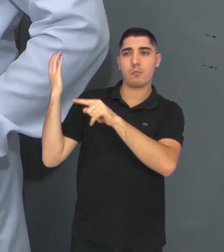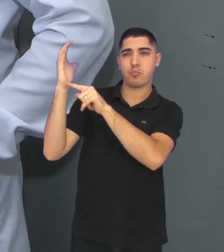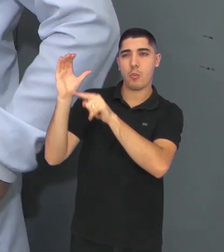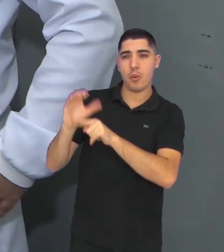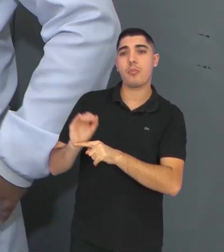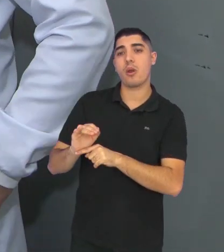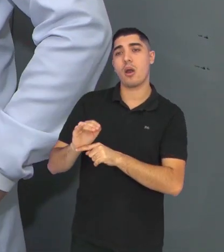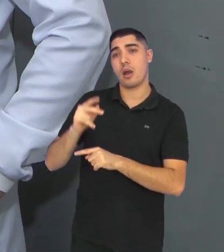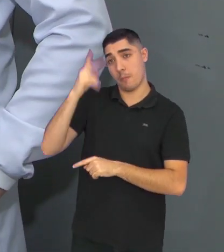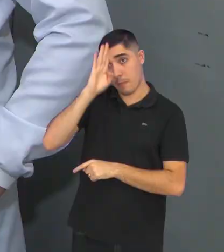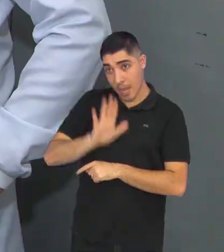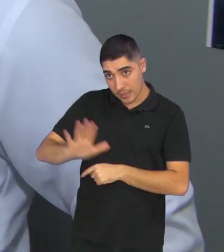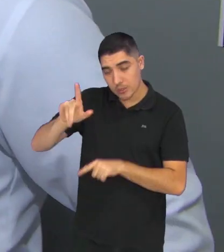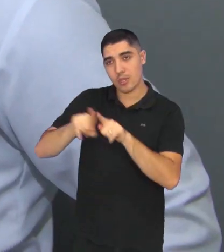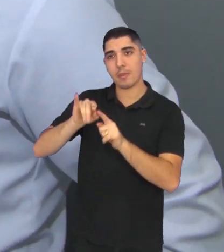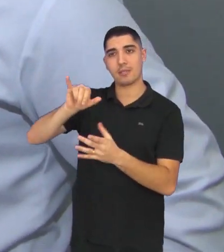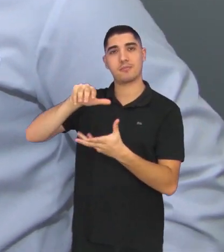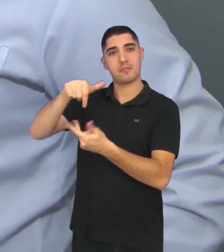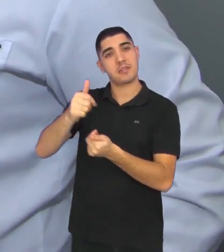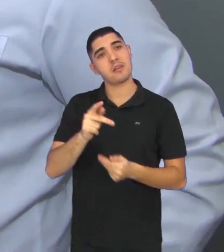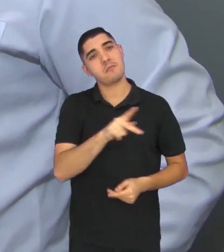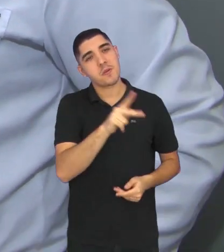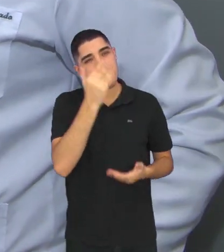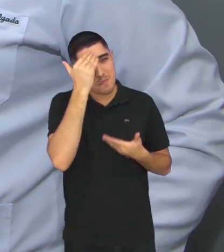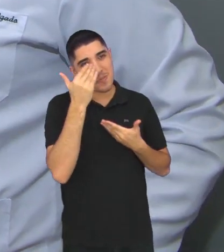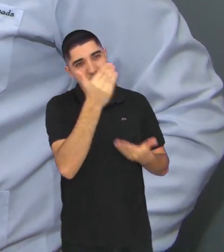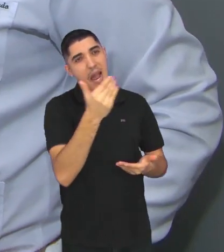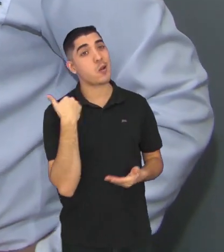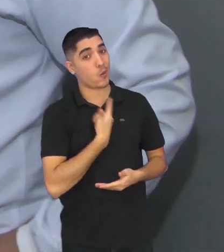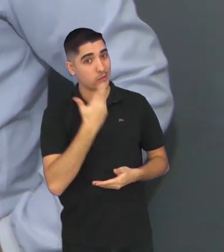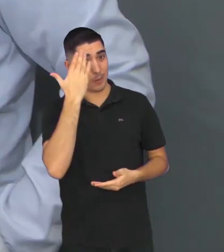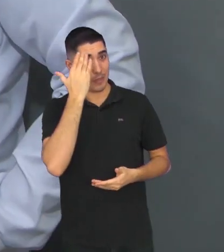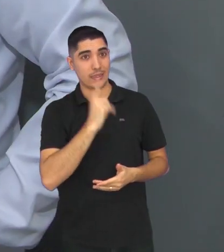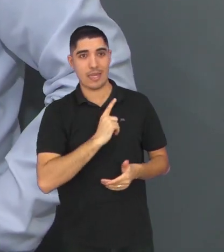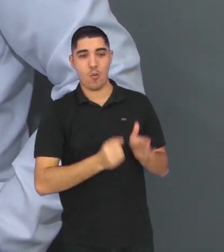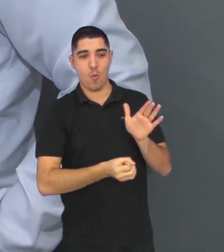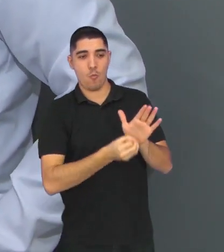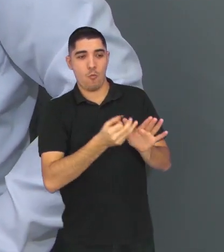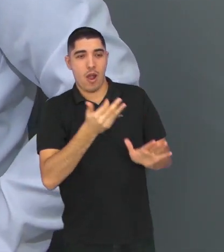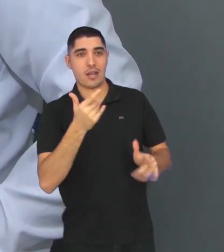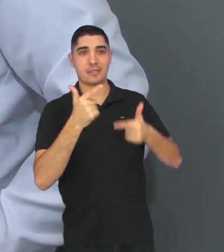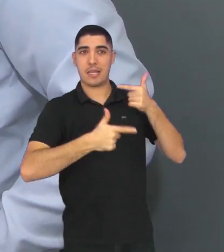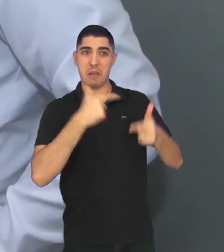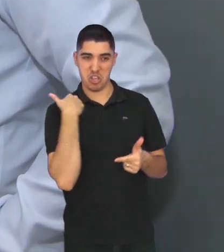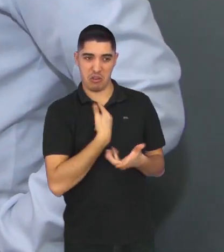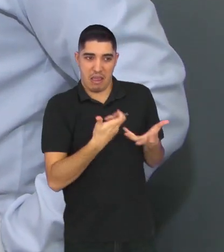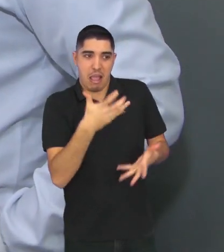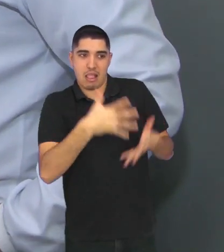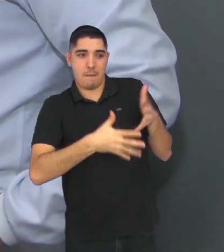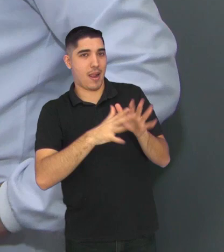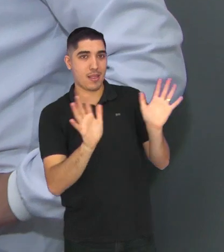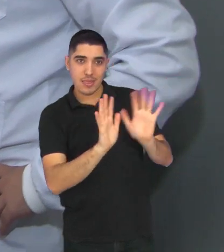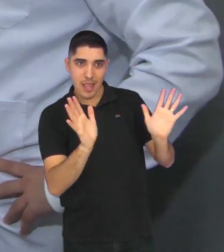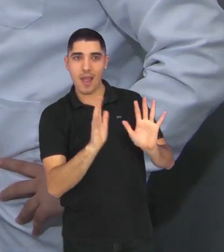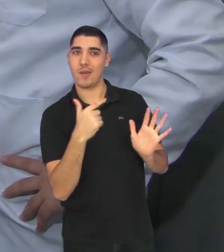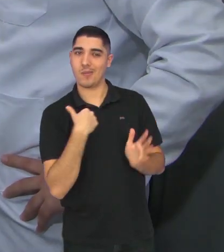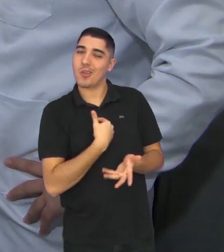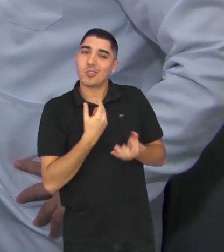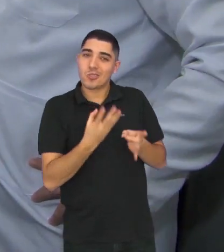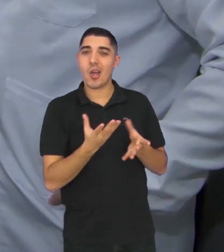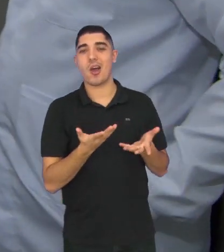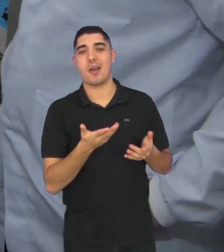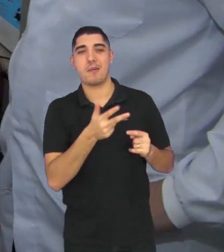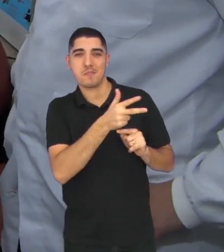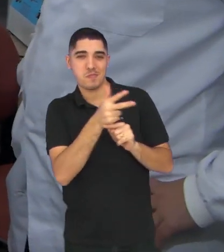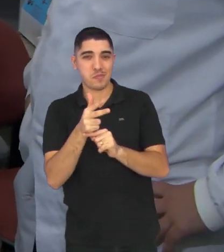periódicos nacionais e internacionais. Professor, muito obrigada. Nós sabemos que tem muito trabalho por aqui, né? E a nossa ideia não é atrapalhar o serviço do